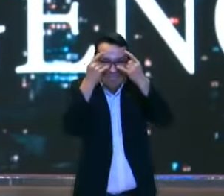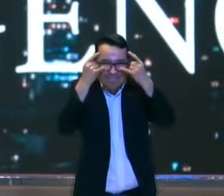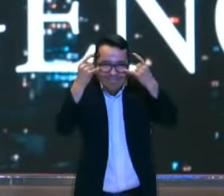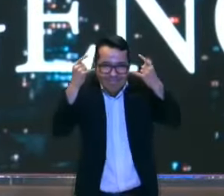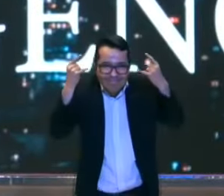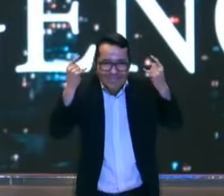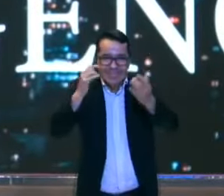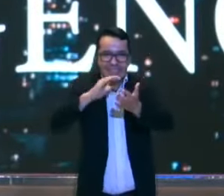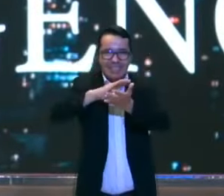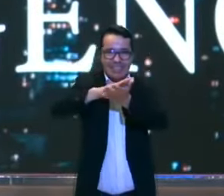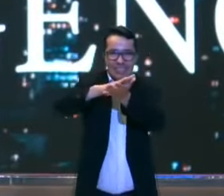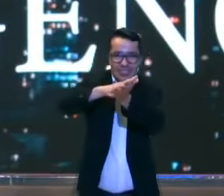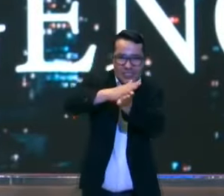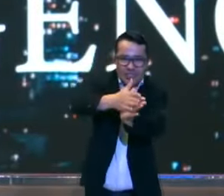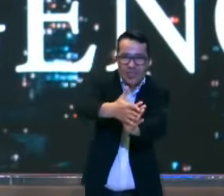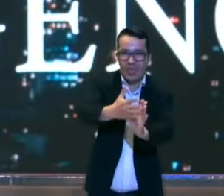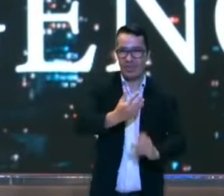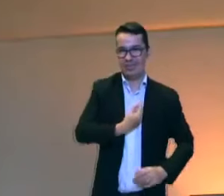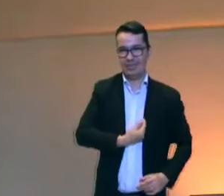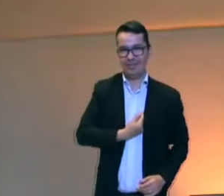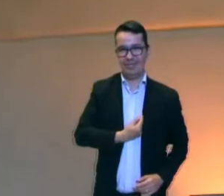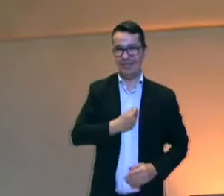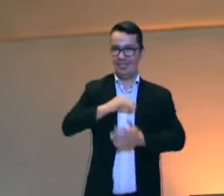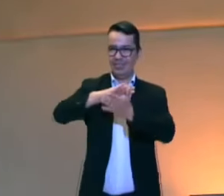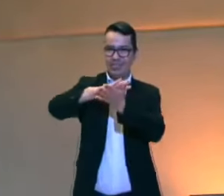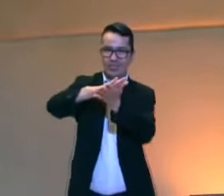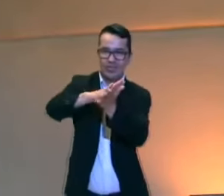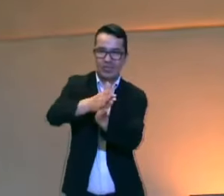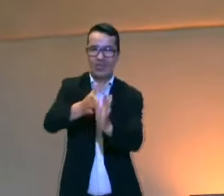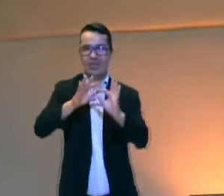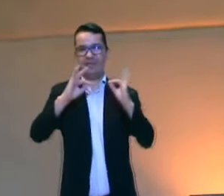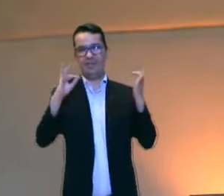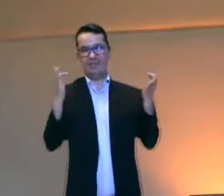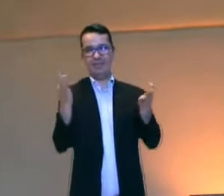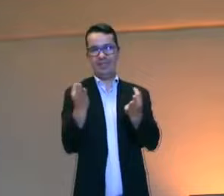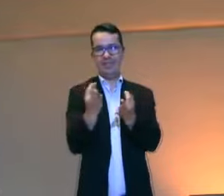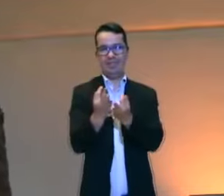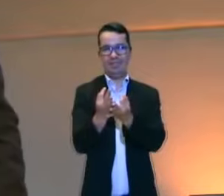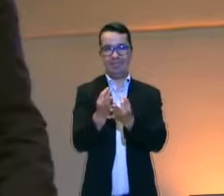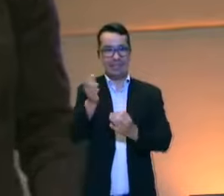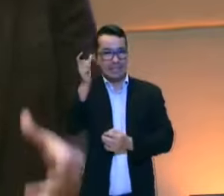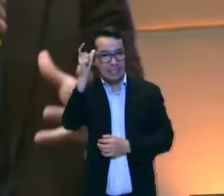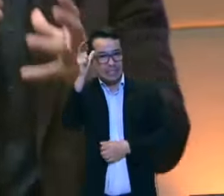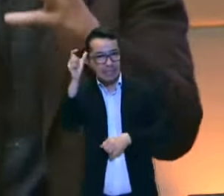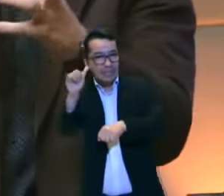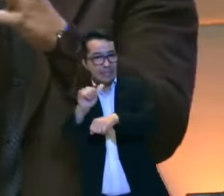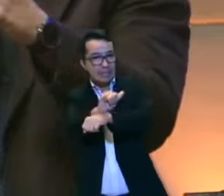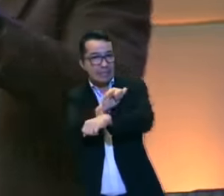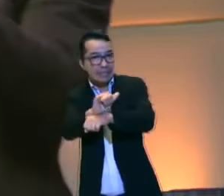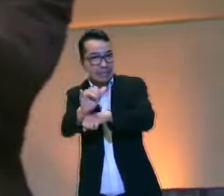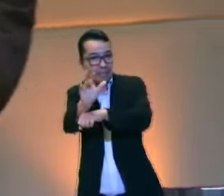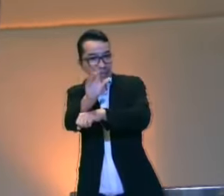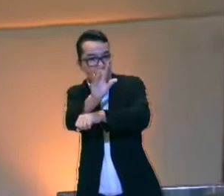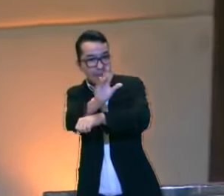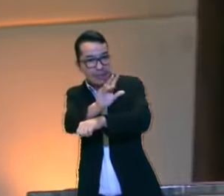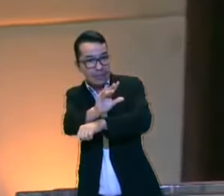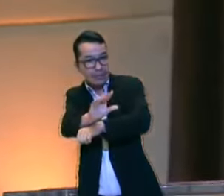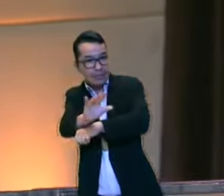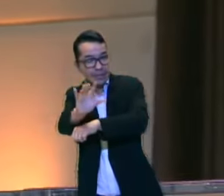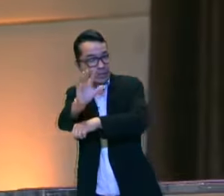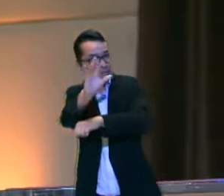uma vara, nos provocando. Mas pastor, como é que eu venço esse tipo